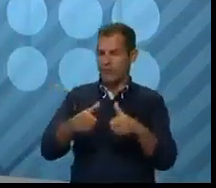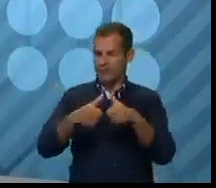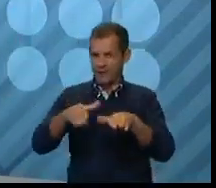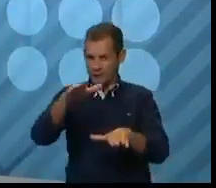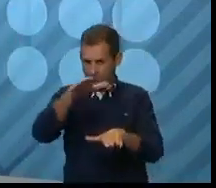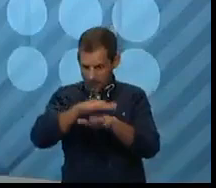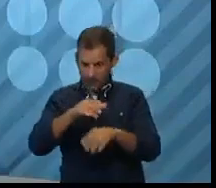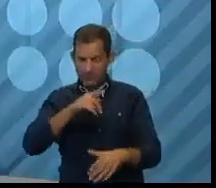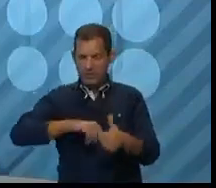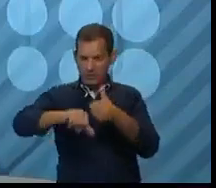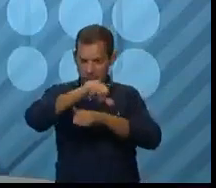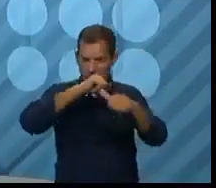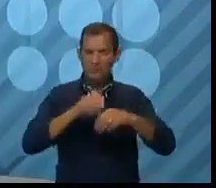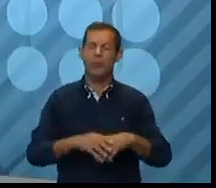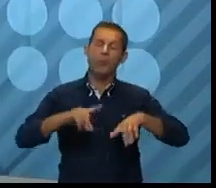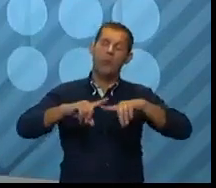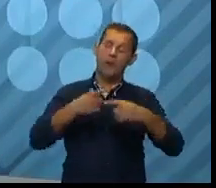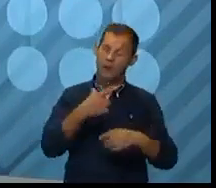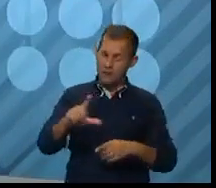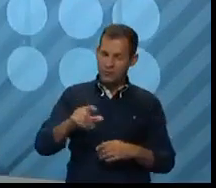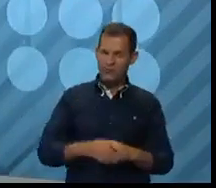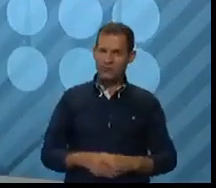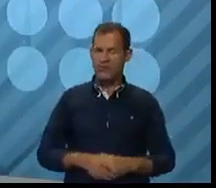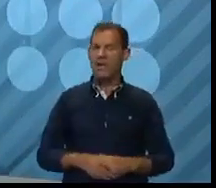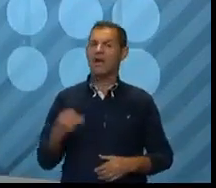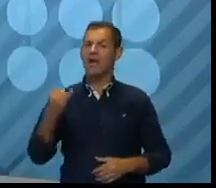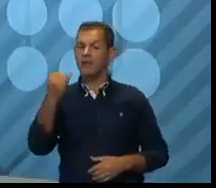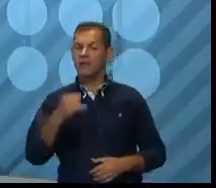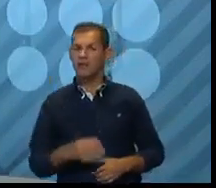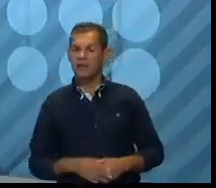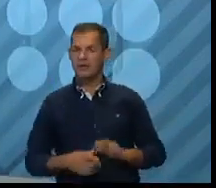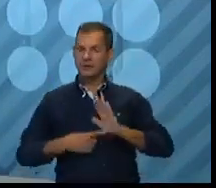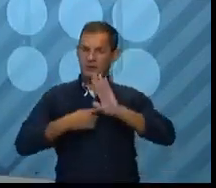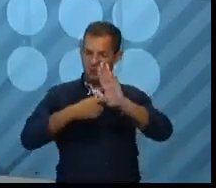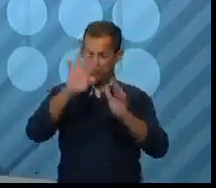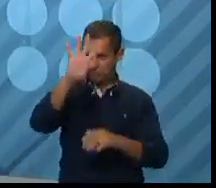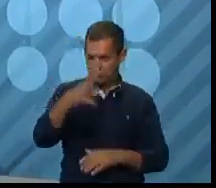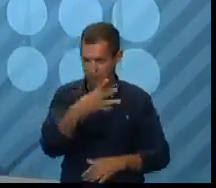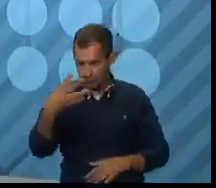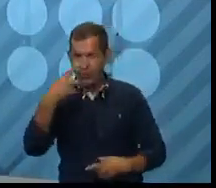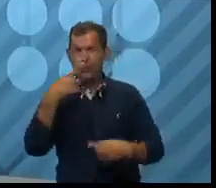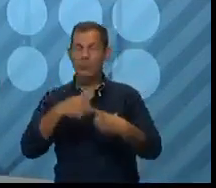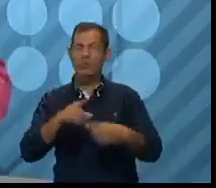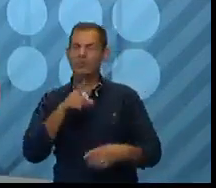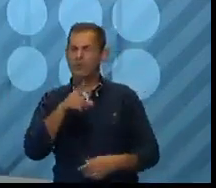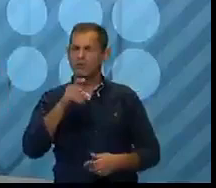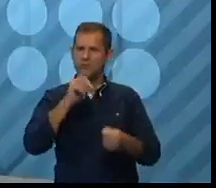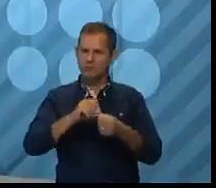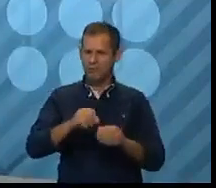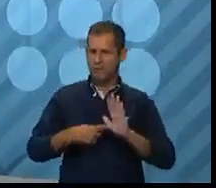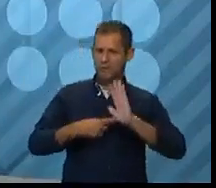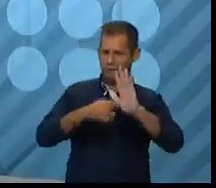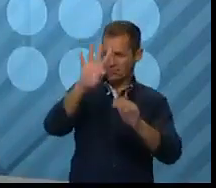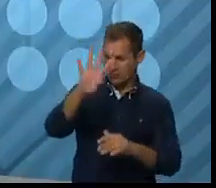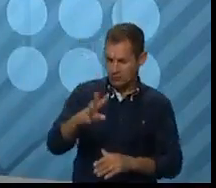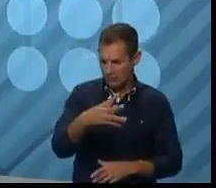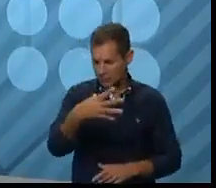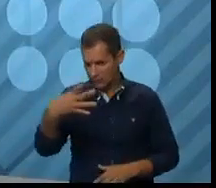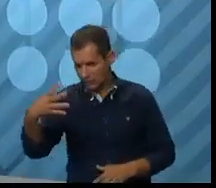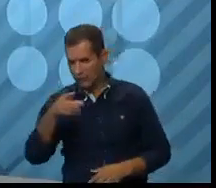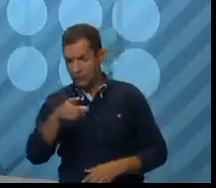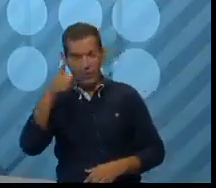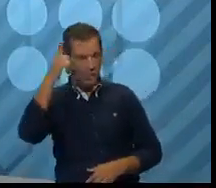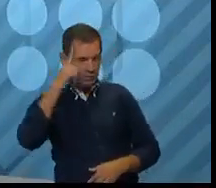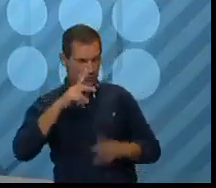ter uma inversão. Mais uma vez, aí a importância da representação gráfica, porque quando você faz essa representação gráfica,